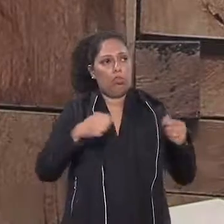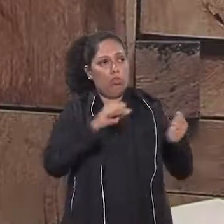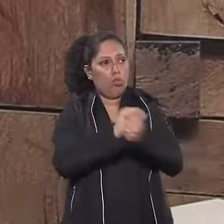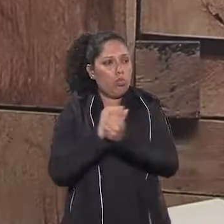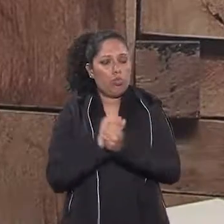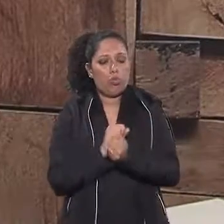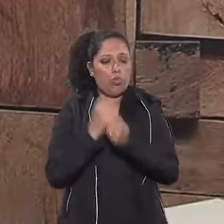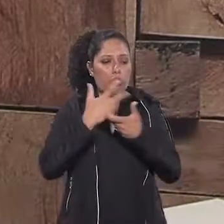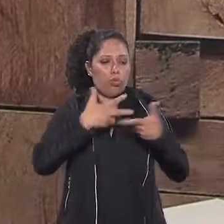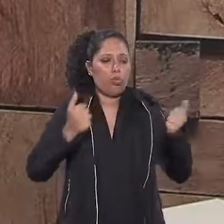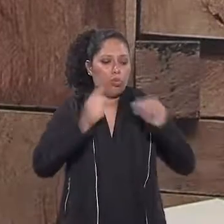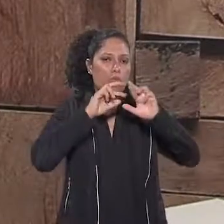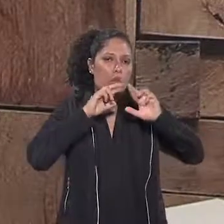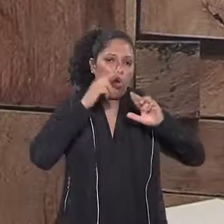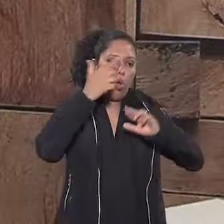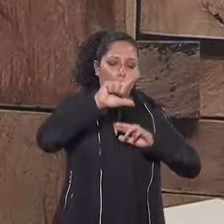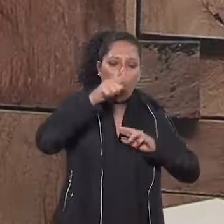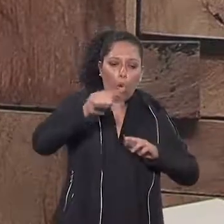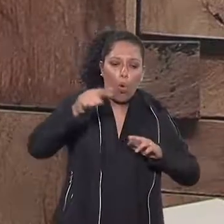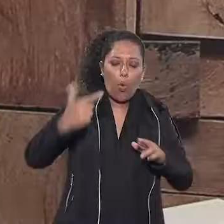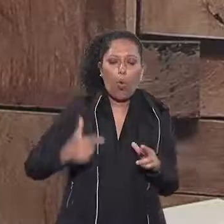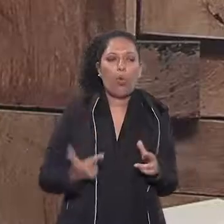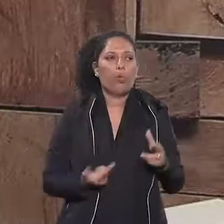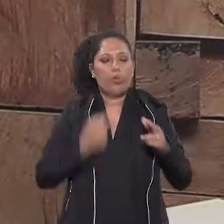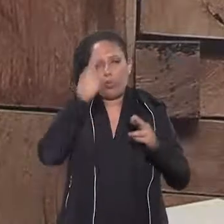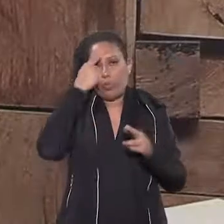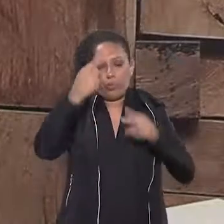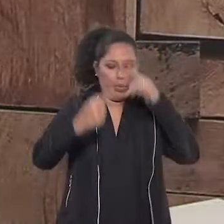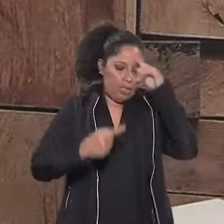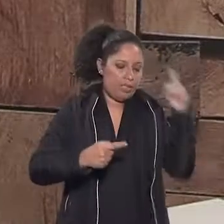através de outras empunhando outras